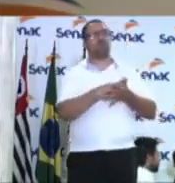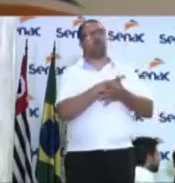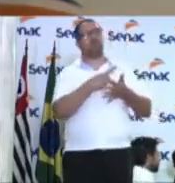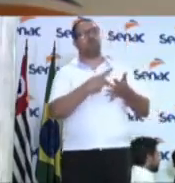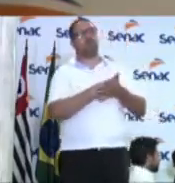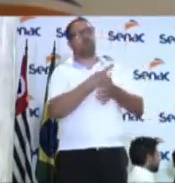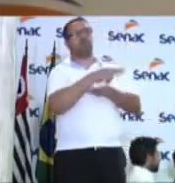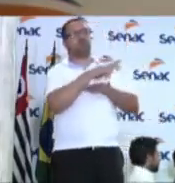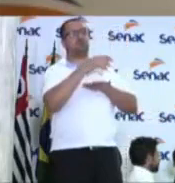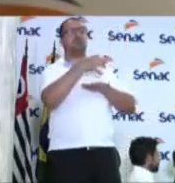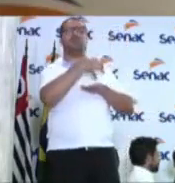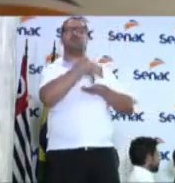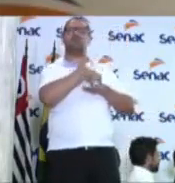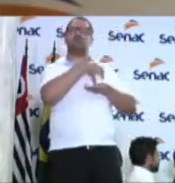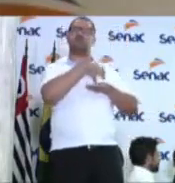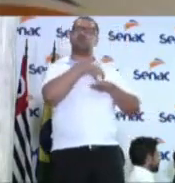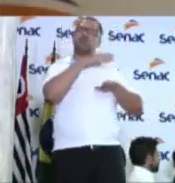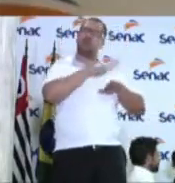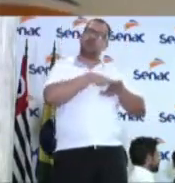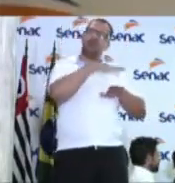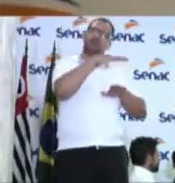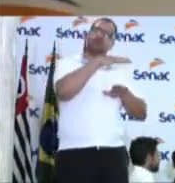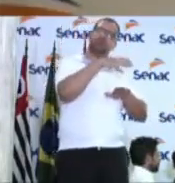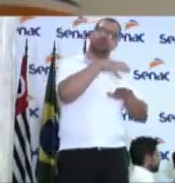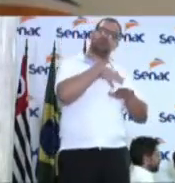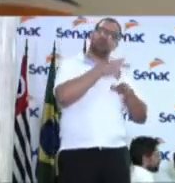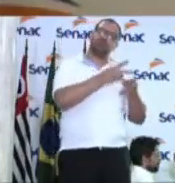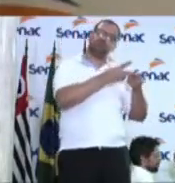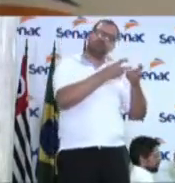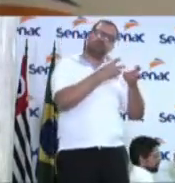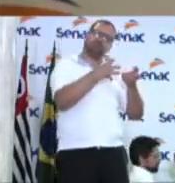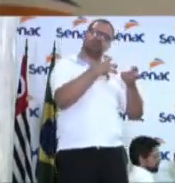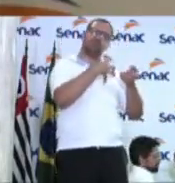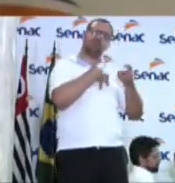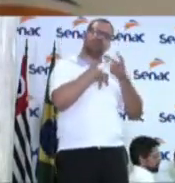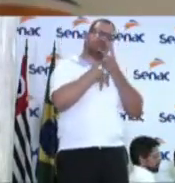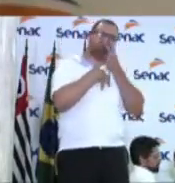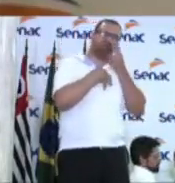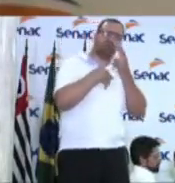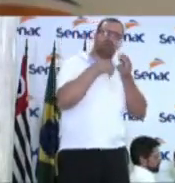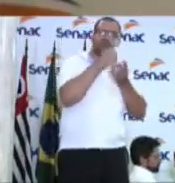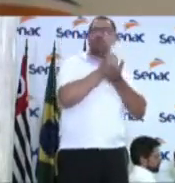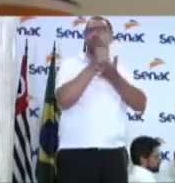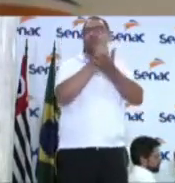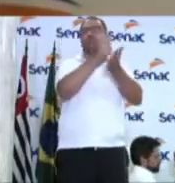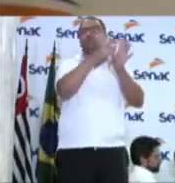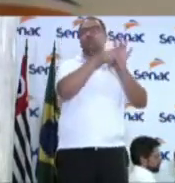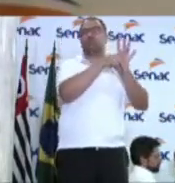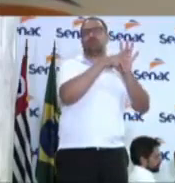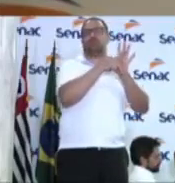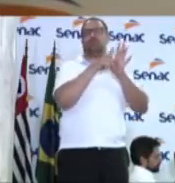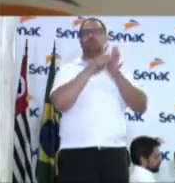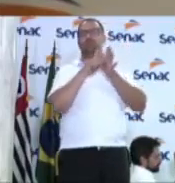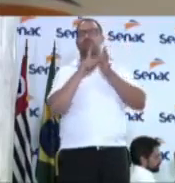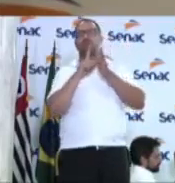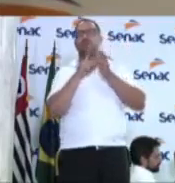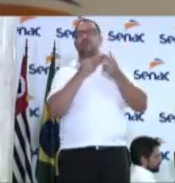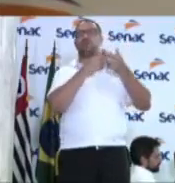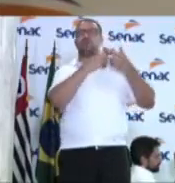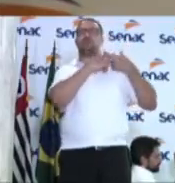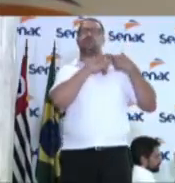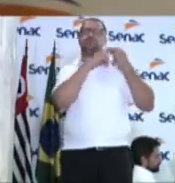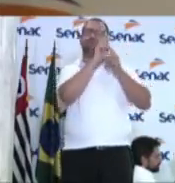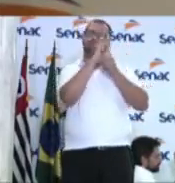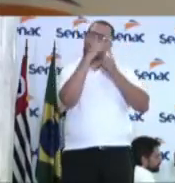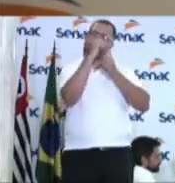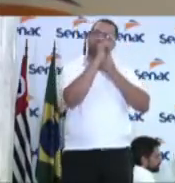muita marca que deveria se colocar mais, assim como a Paty falou. Eu também acho que cada marca tem a sua responsabilidade social, que deveria se